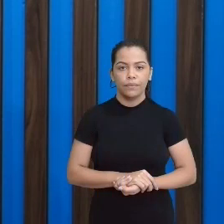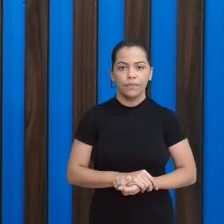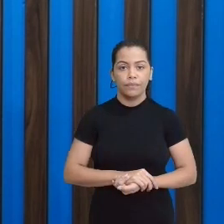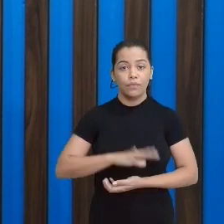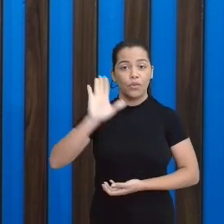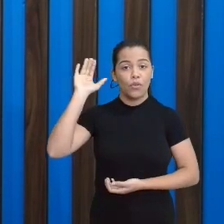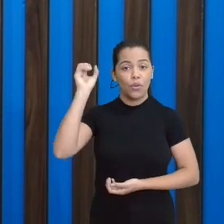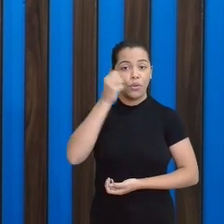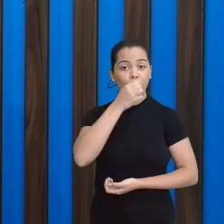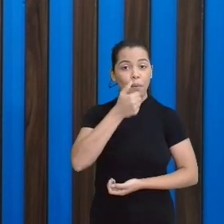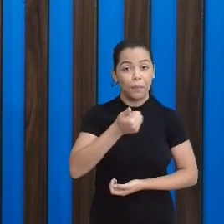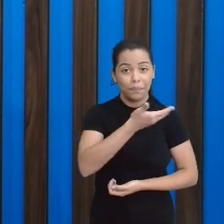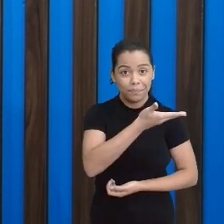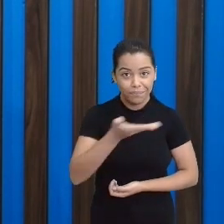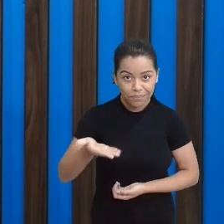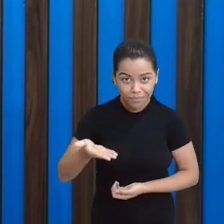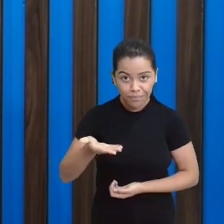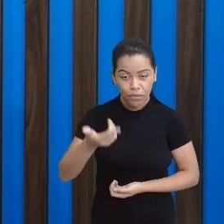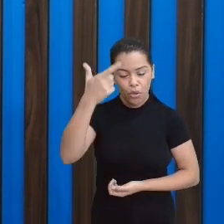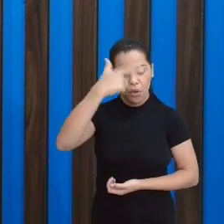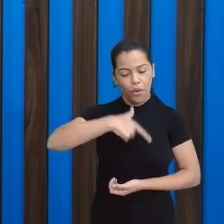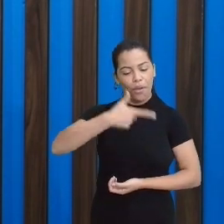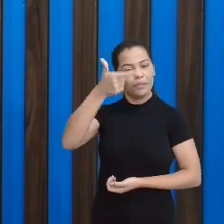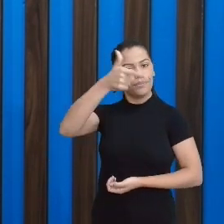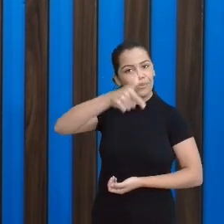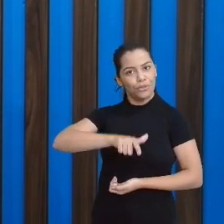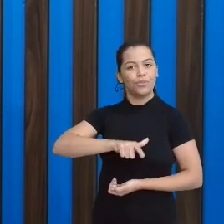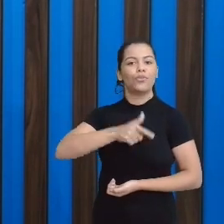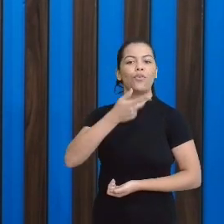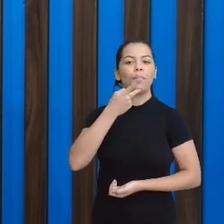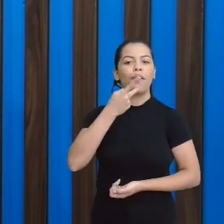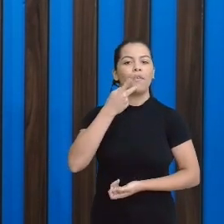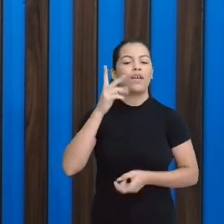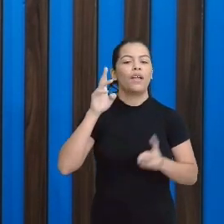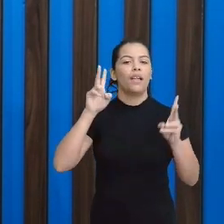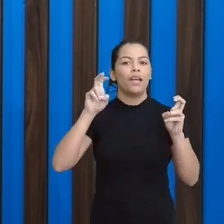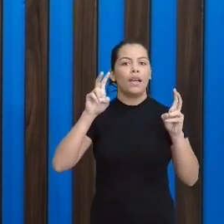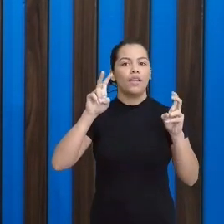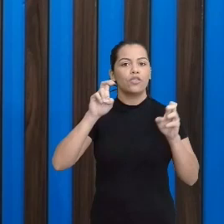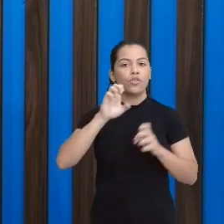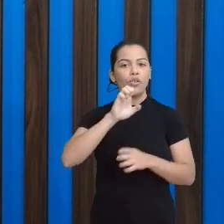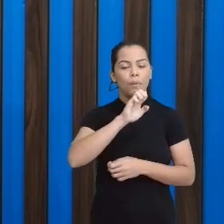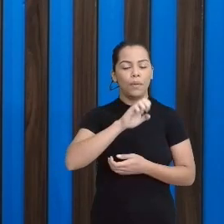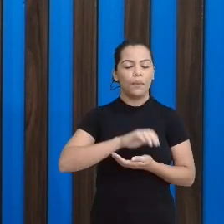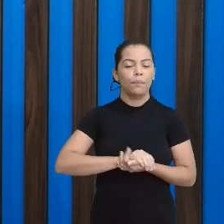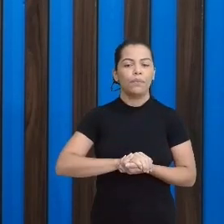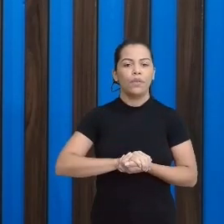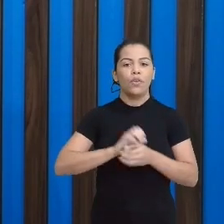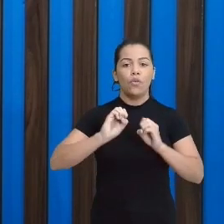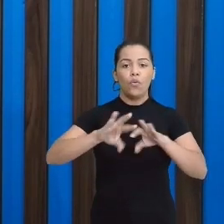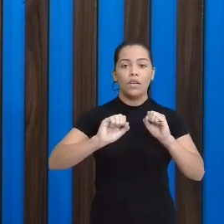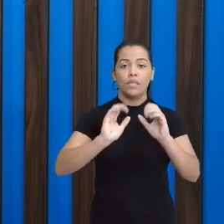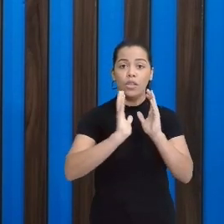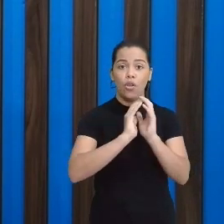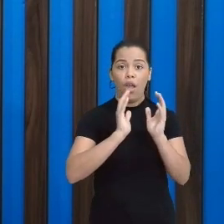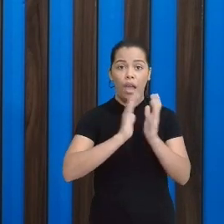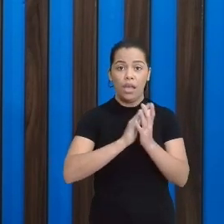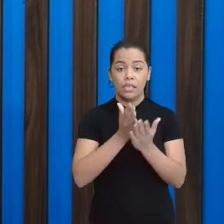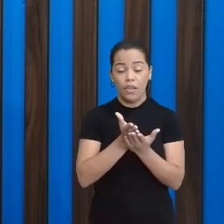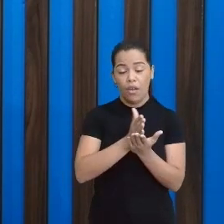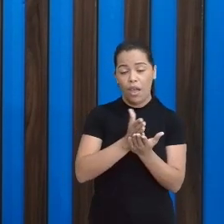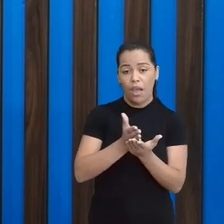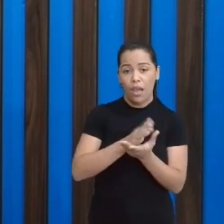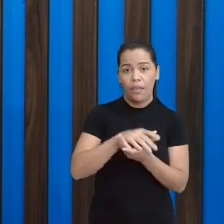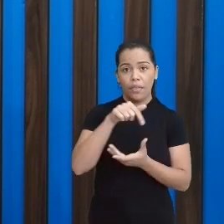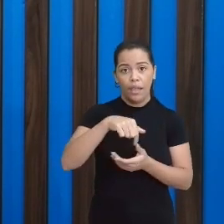Olá, tudo bem com vocês? Estou aqui novamente para falar do Educa Recife, o programa de ensino híbrido da Prefeitura do Recife.